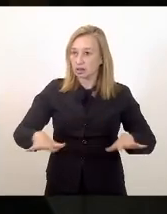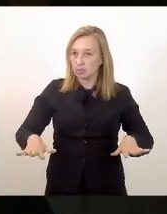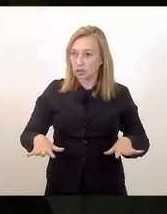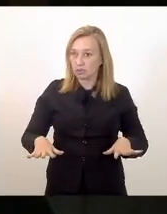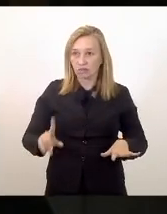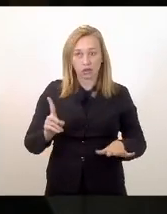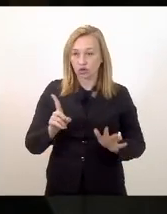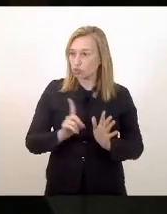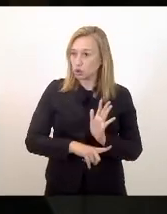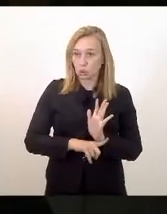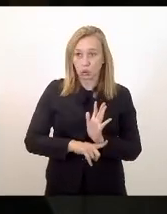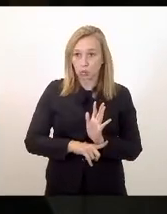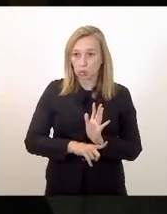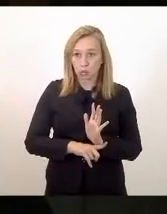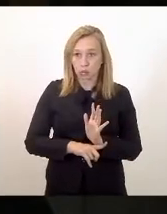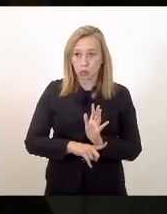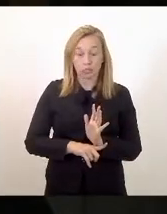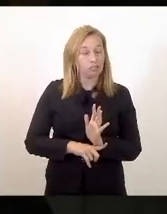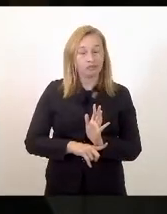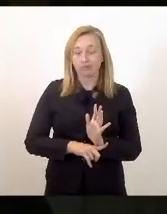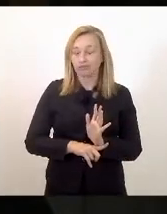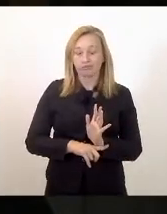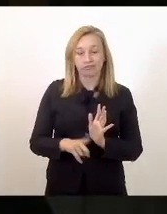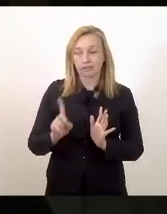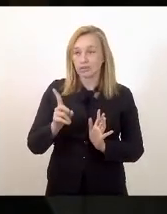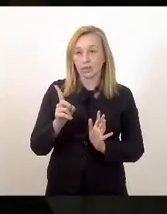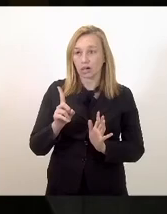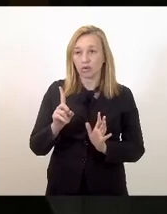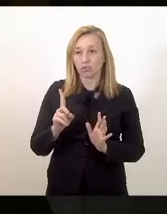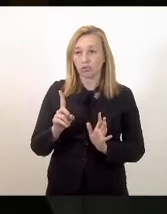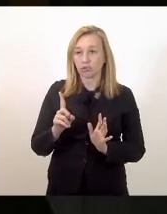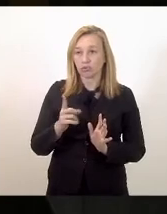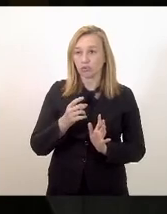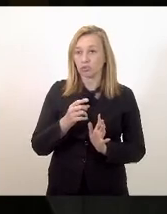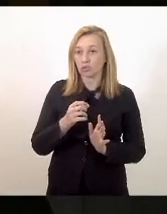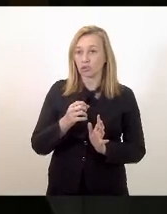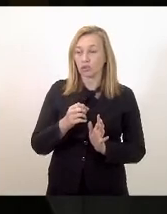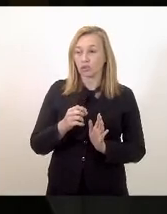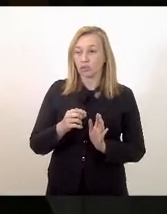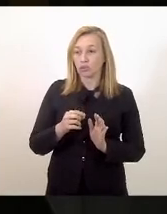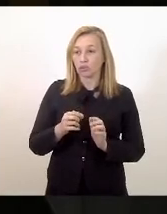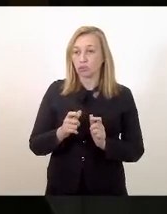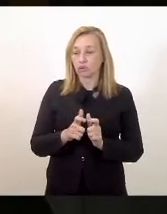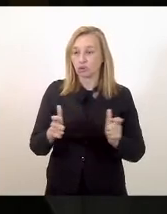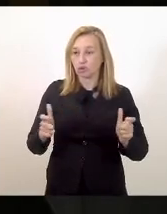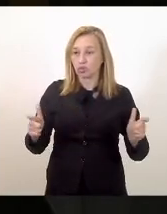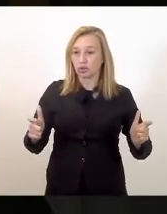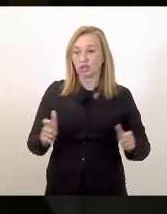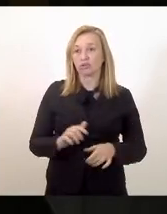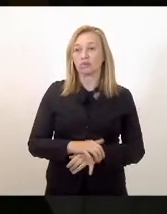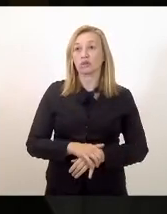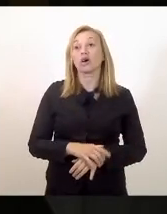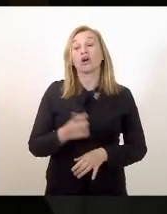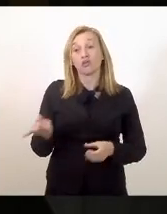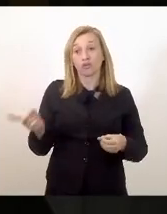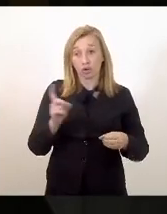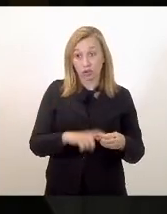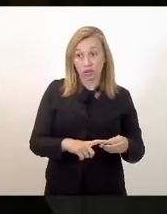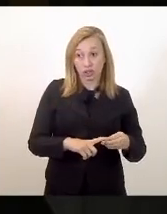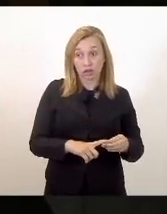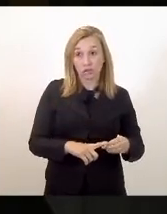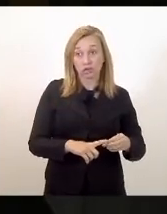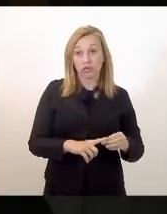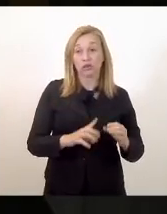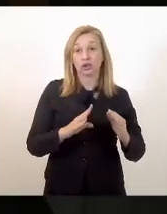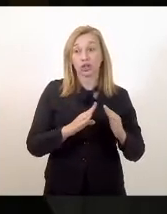Não diminuiu, mas não aumentou. Aí voltamos ao exemplo de que a nossa rede é majoritariamente de escolas